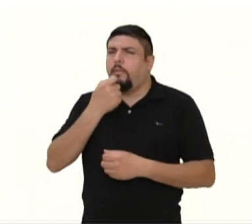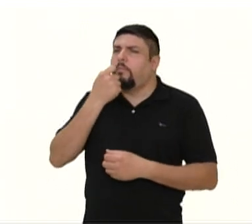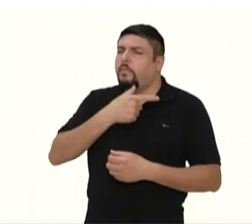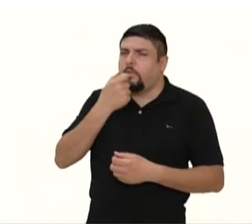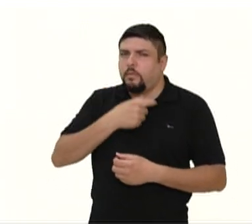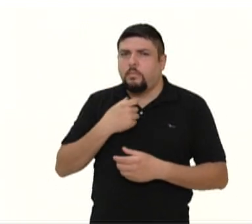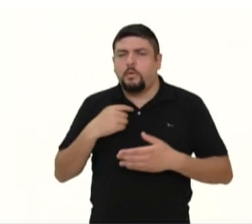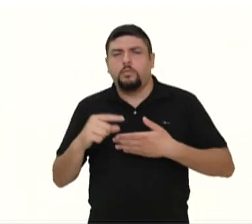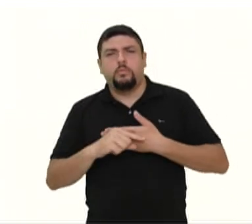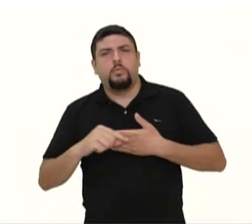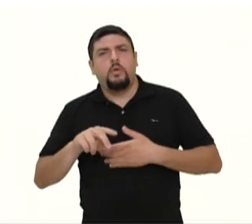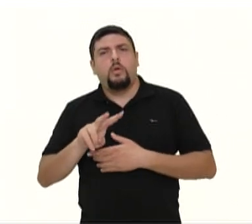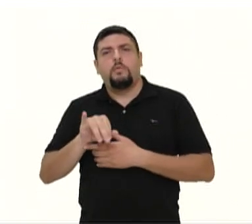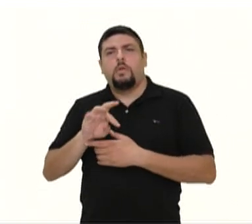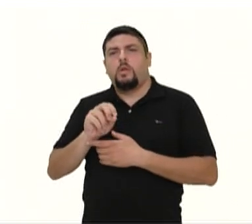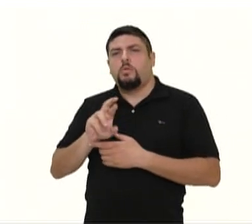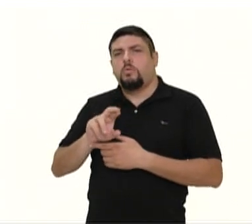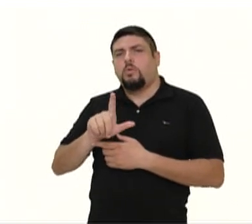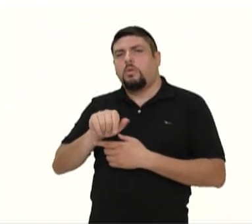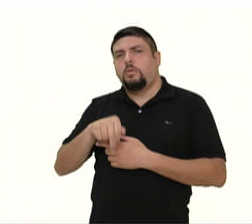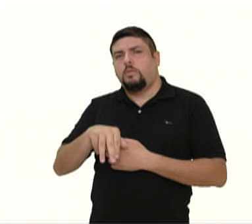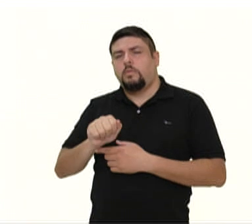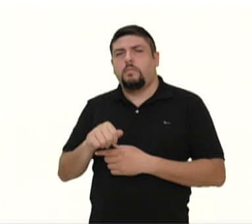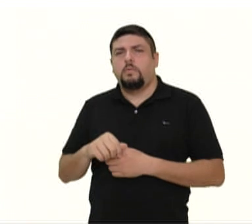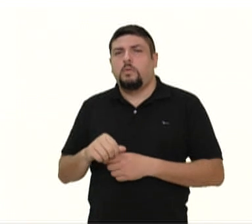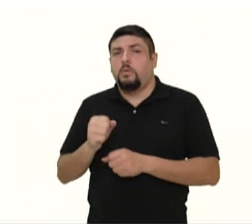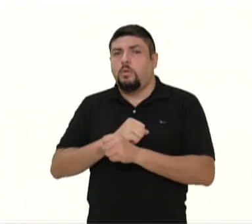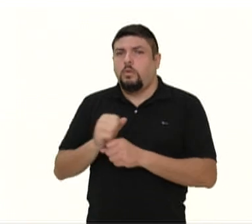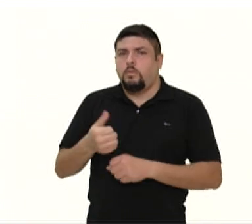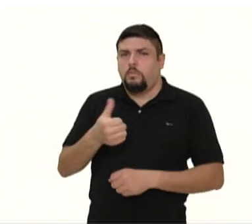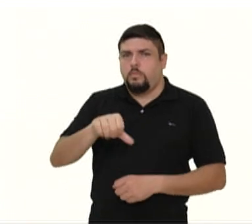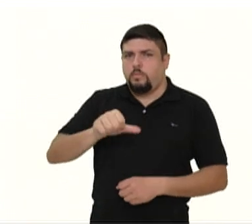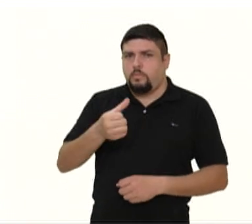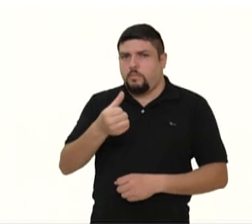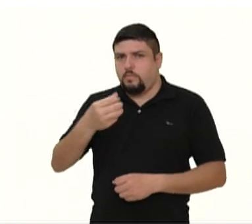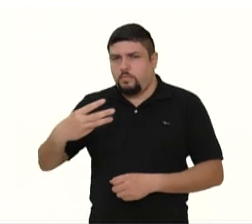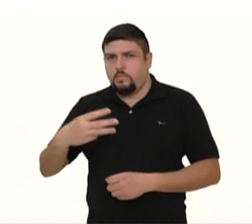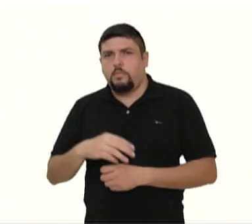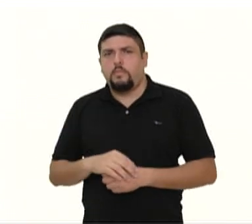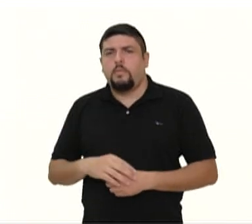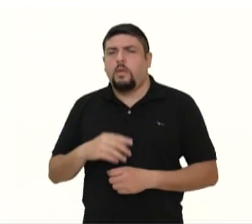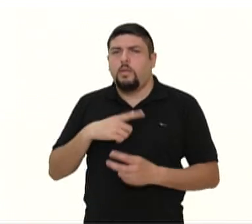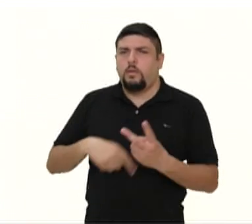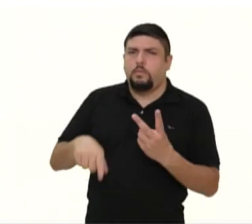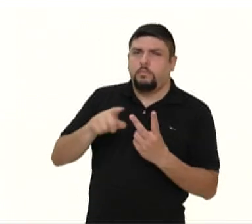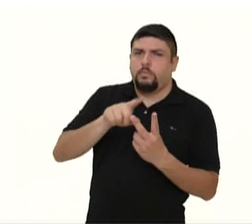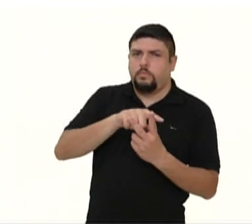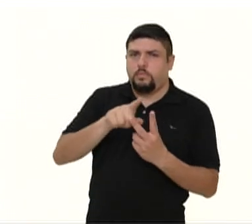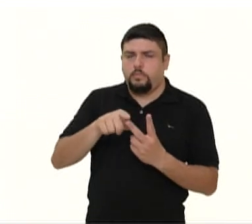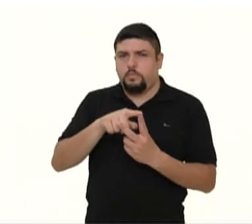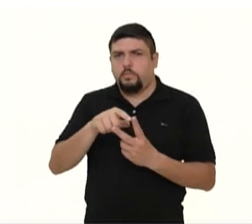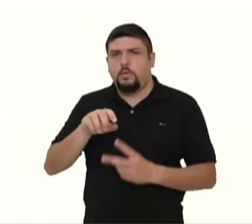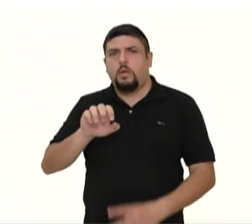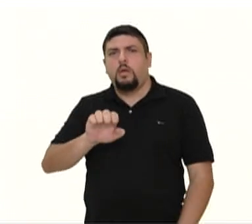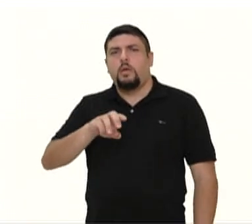de 1963, traz 2 desses elementos. Ó. Emilinha Borba, que foi eleita Rainha do